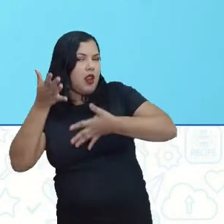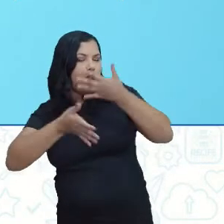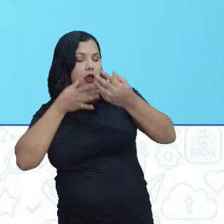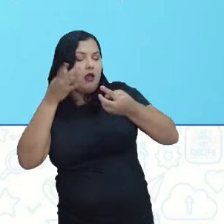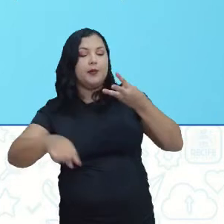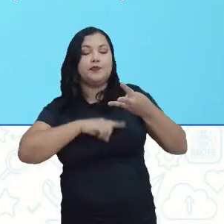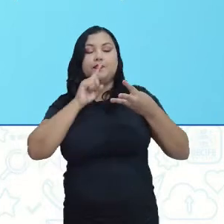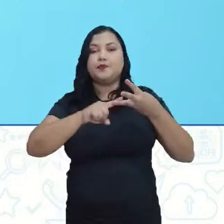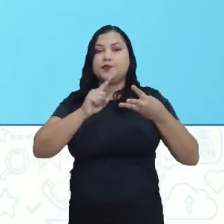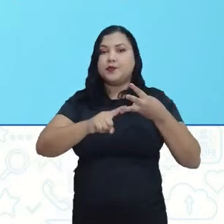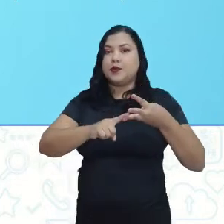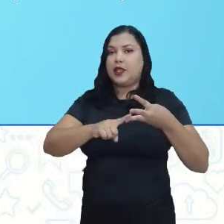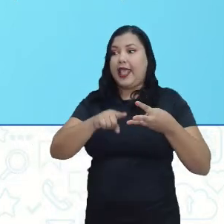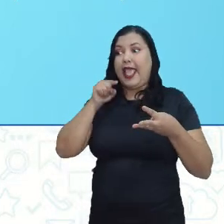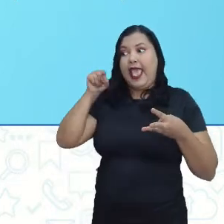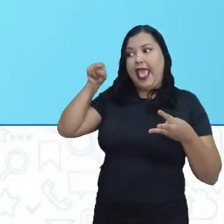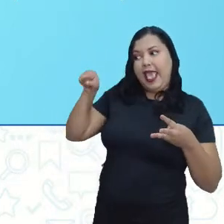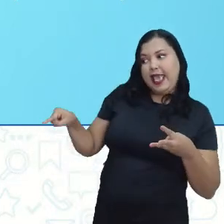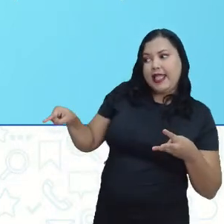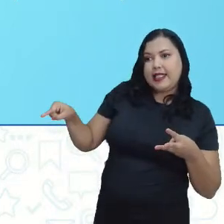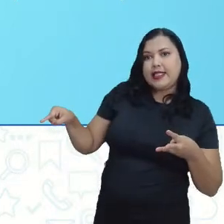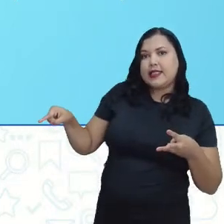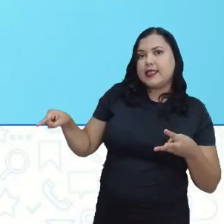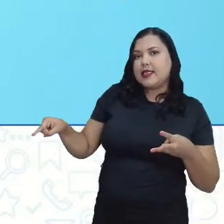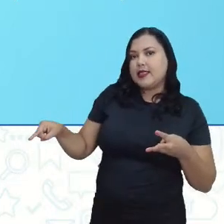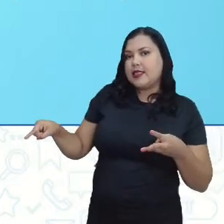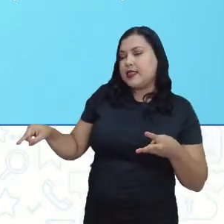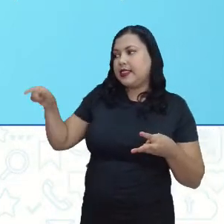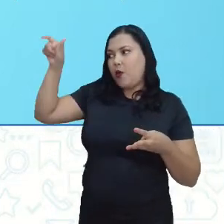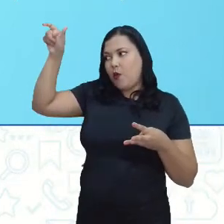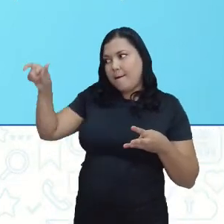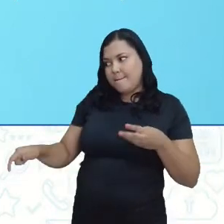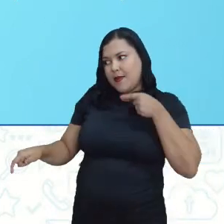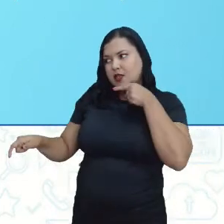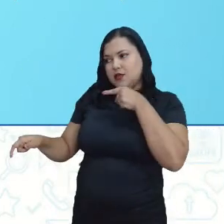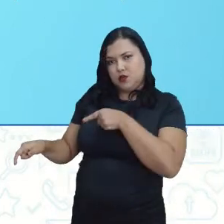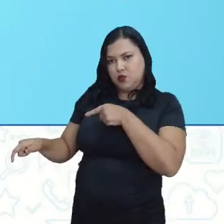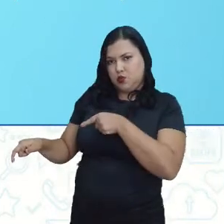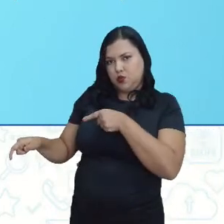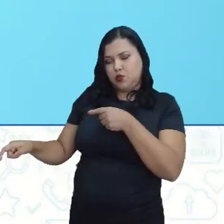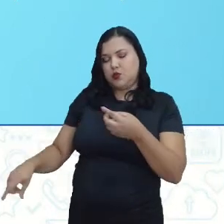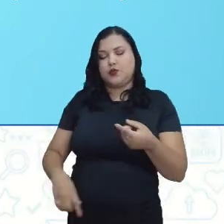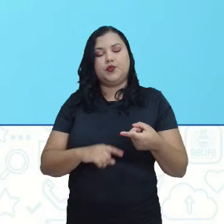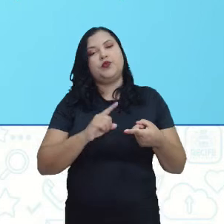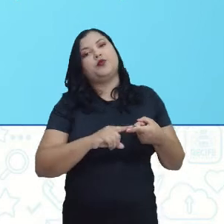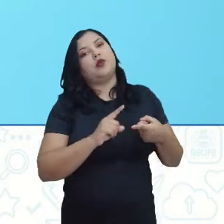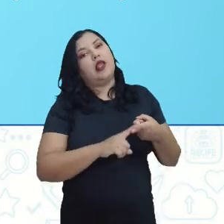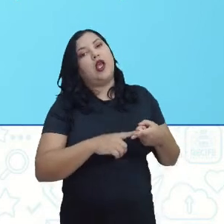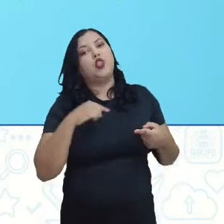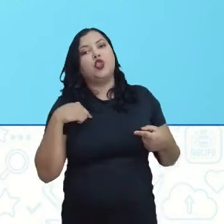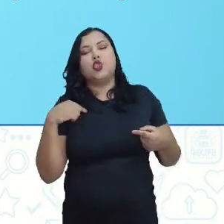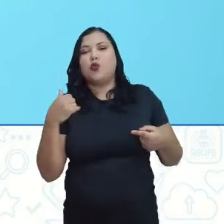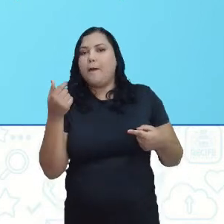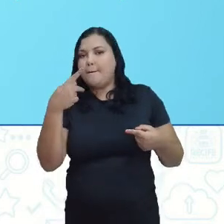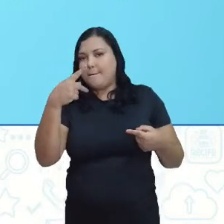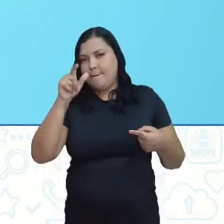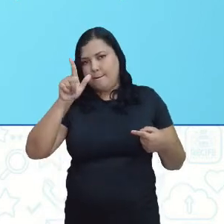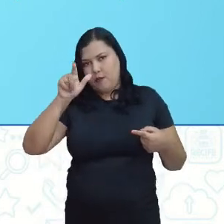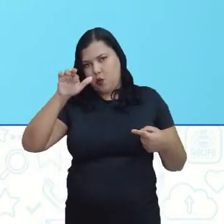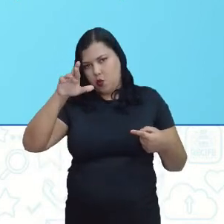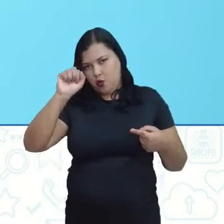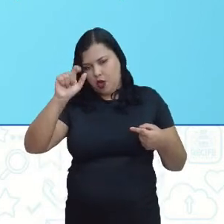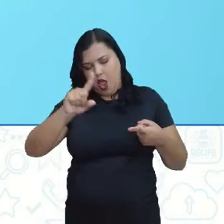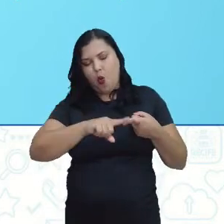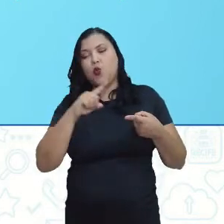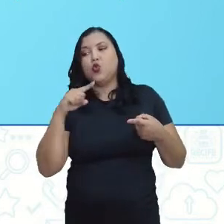terceira pessoa do singular, ele, indica que existe uma pessoa, assunto. A primeira pessoa do plural, nós, indica o